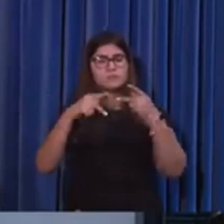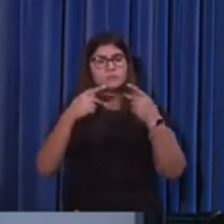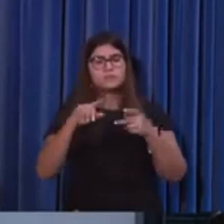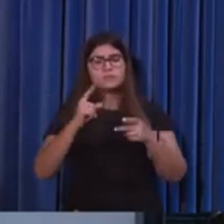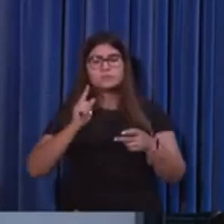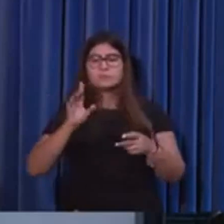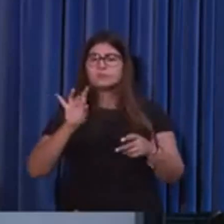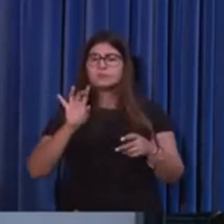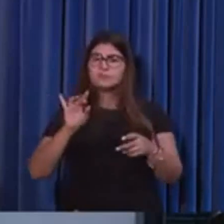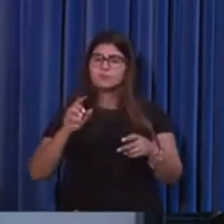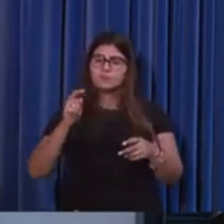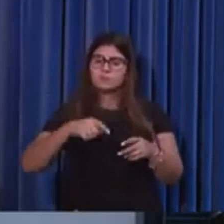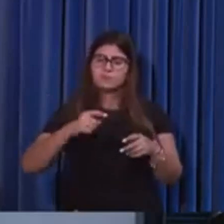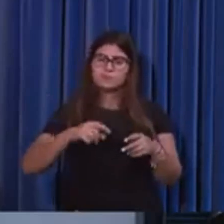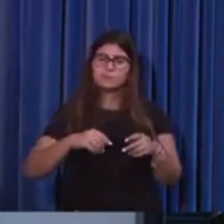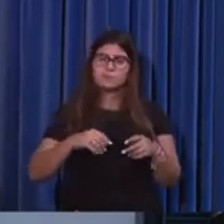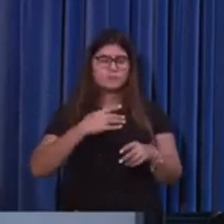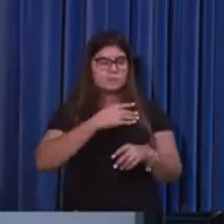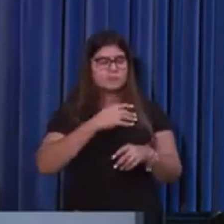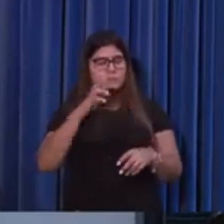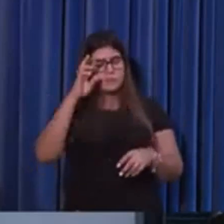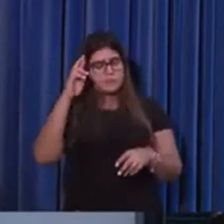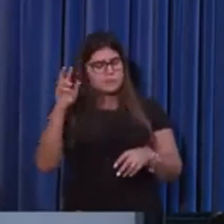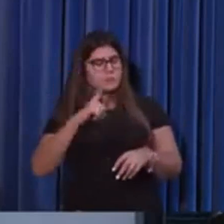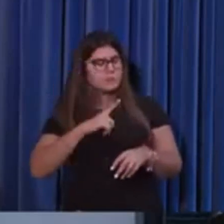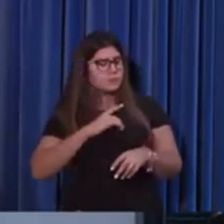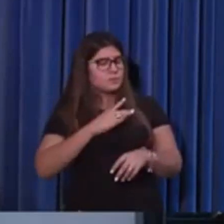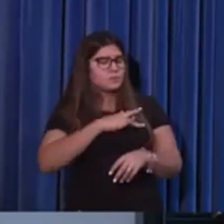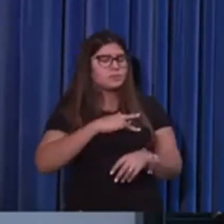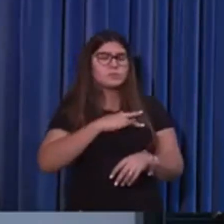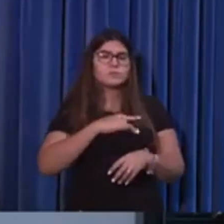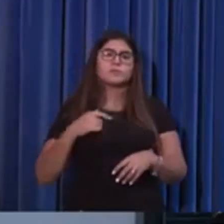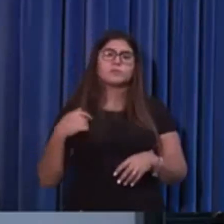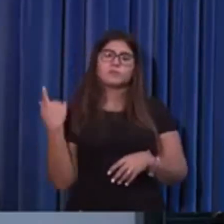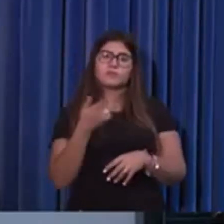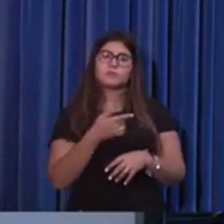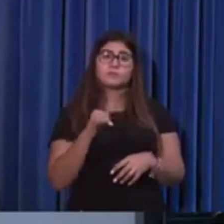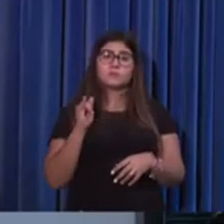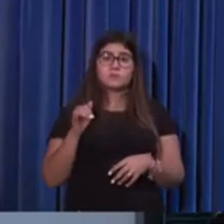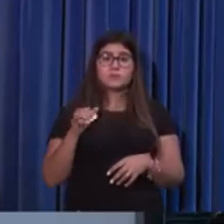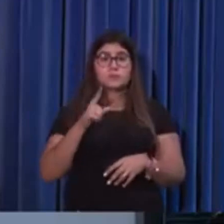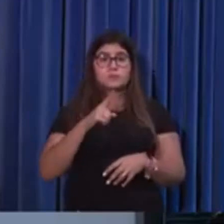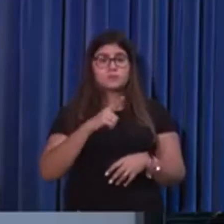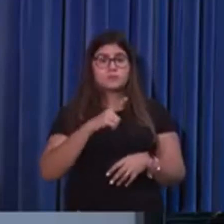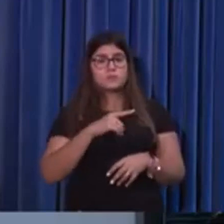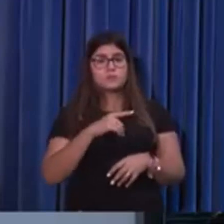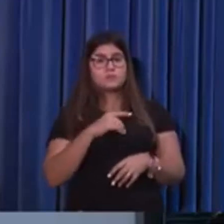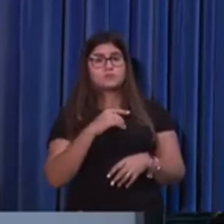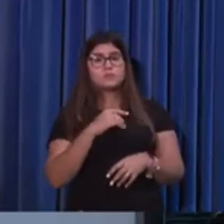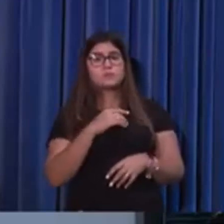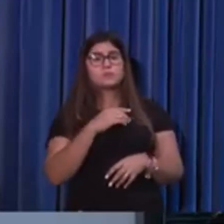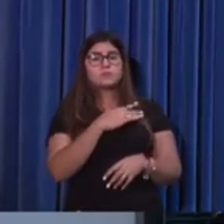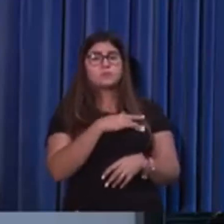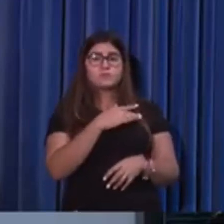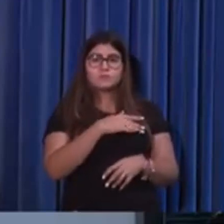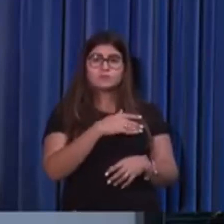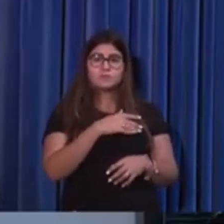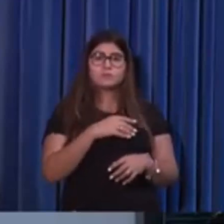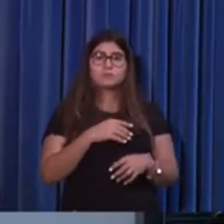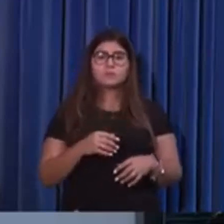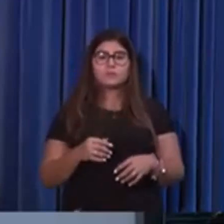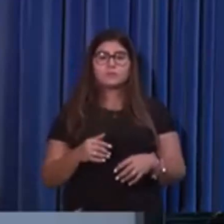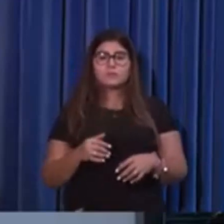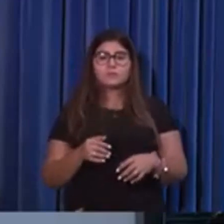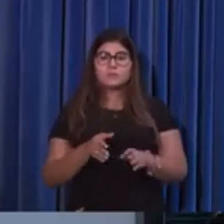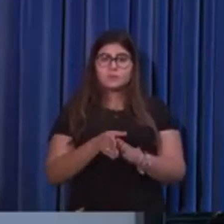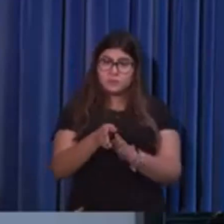comunidade, que o Senhor tenha misericórdia de nós. Porque se Deus nos deu uma missão de pastorear o rebanho do Senhor,